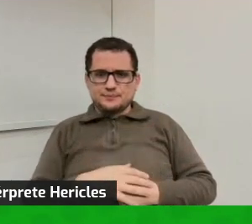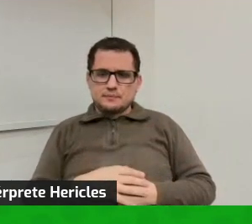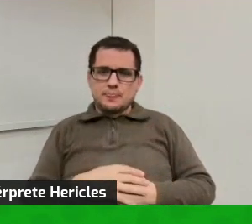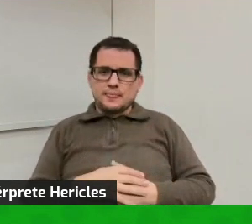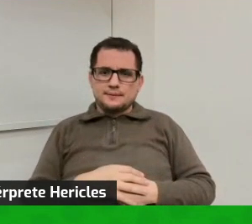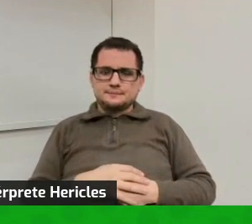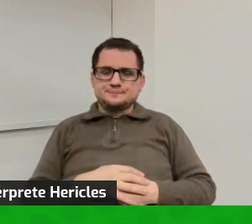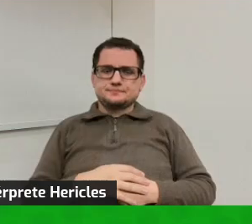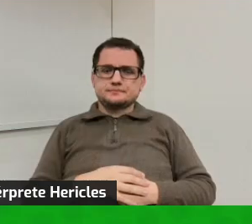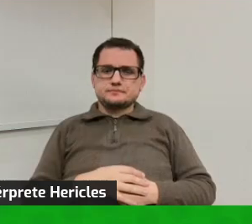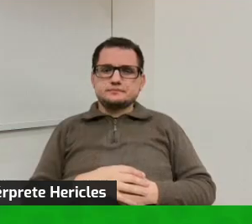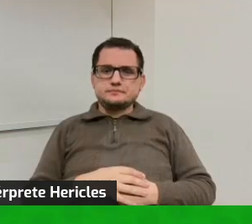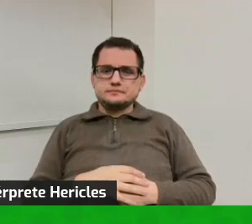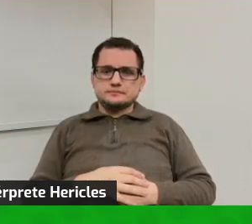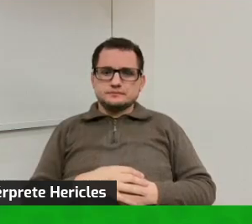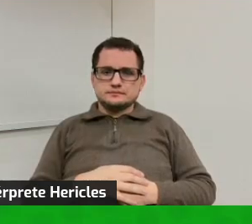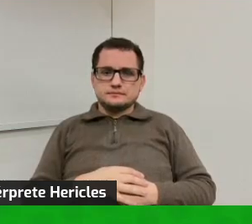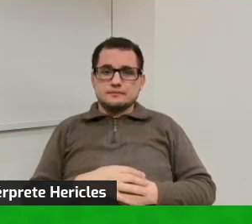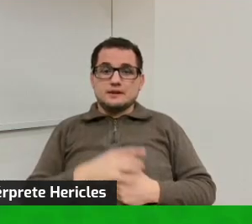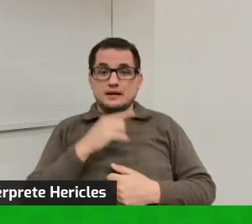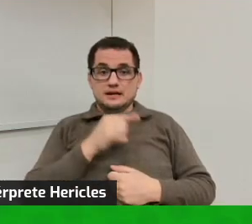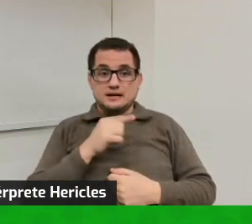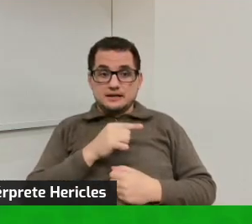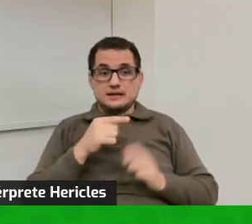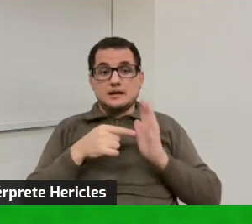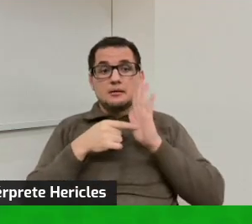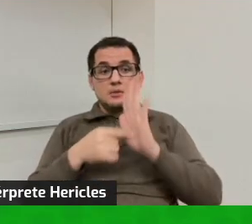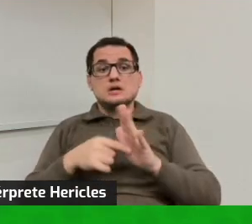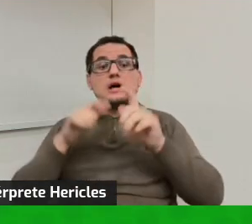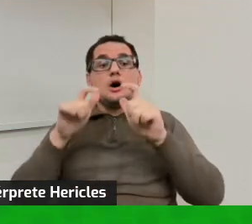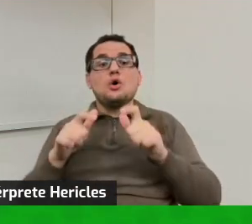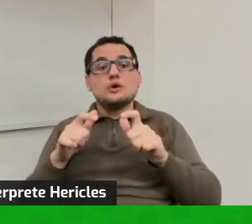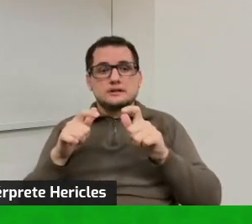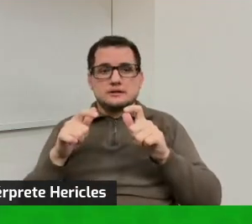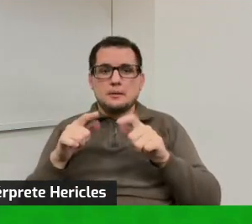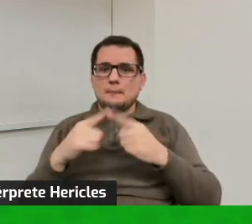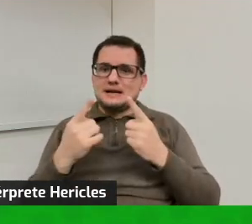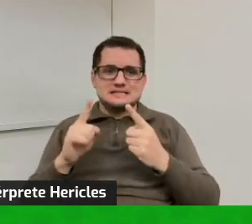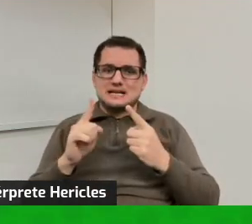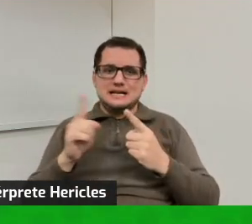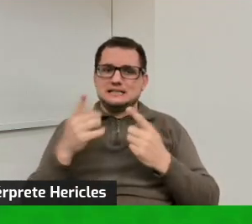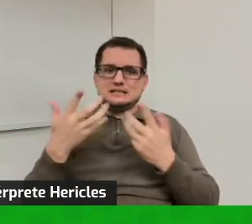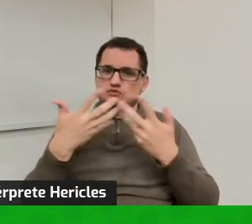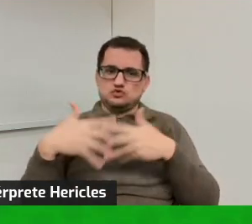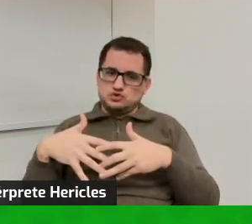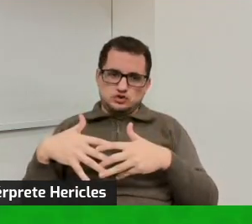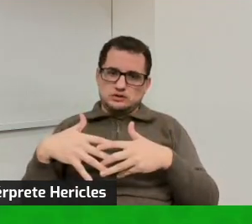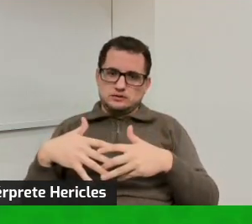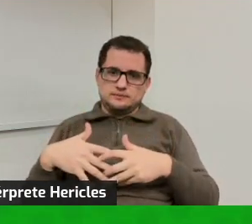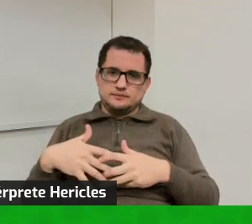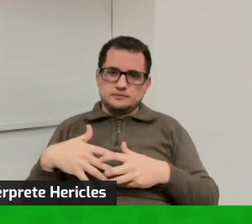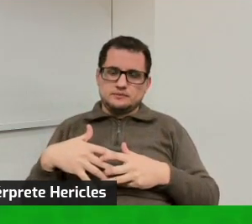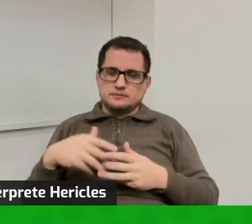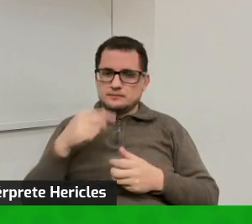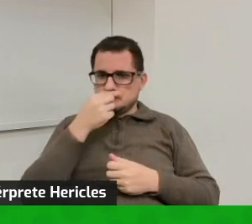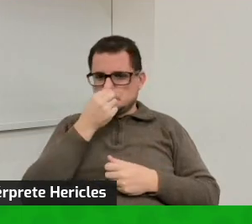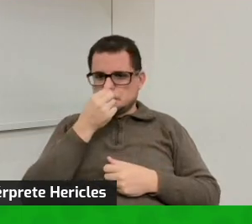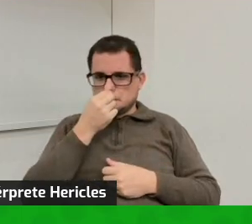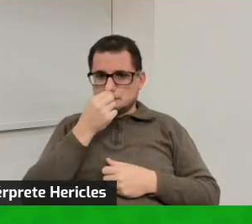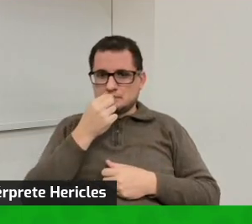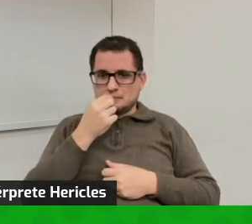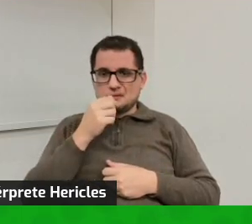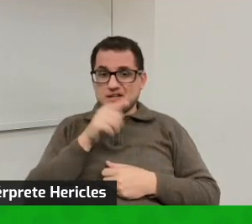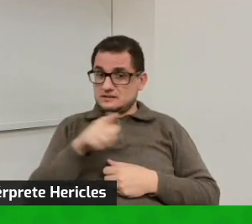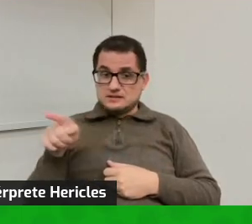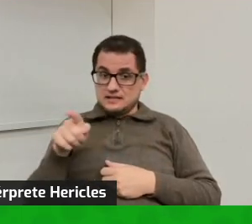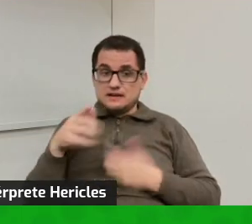E ele já está mostrando onde que eu vou colocar os itens, mas não está funcional. Ele não está feito ainda a minha mala direta. Isso aqui não está funcionando.